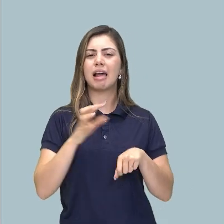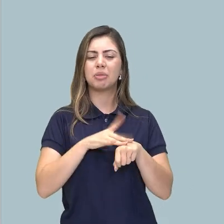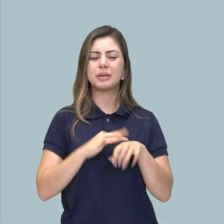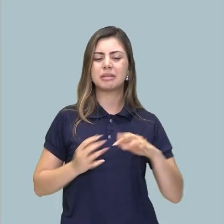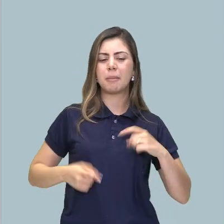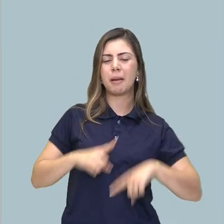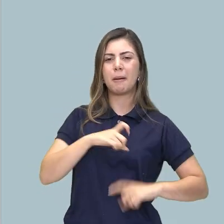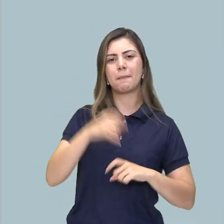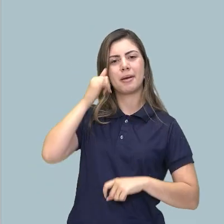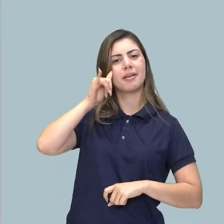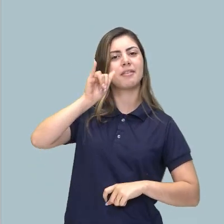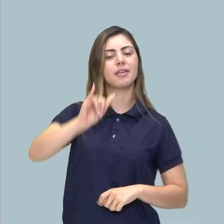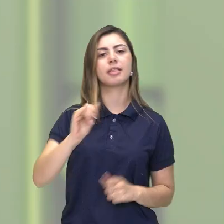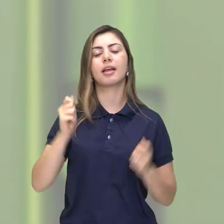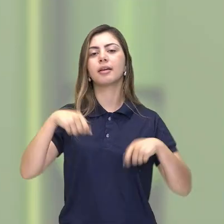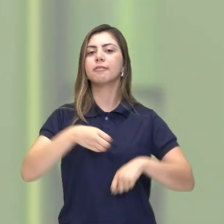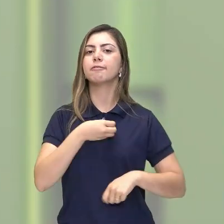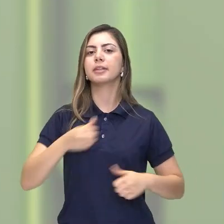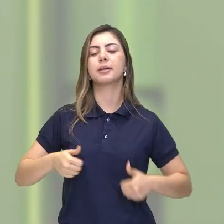vida mais saudável.